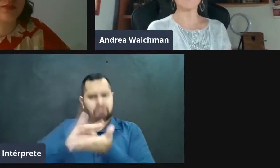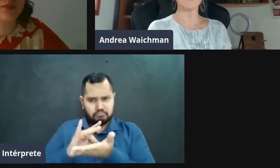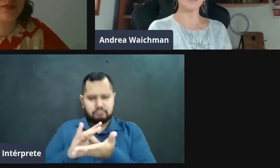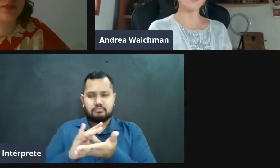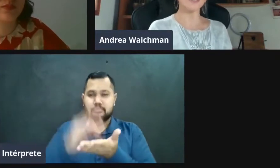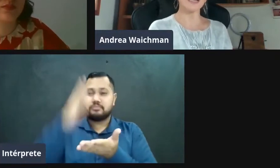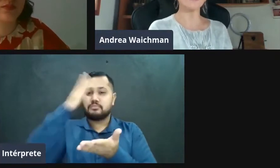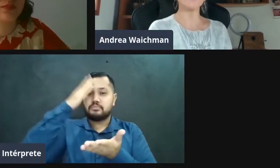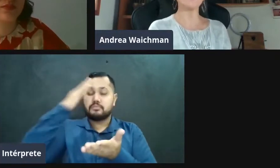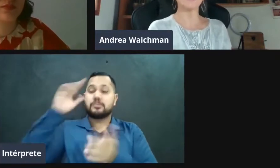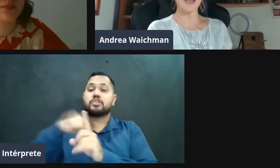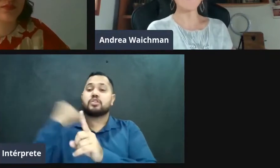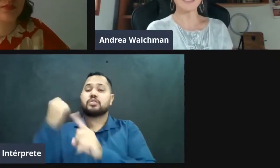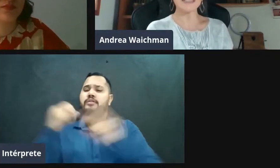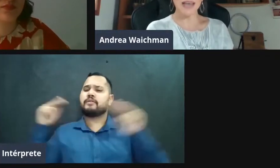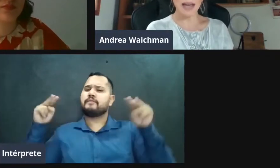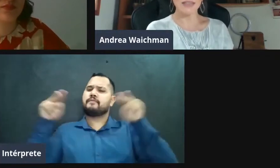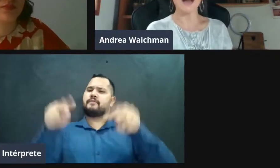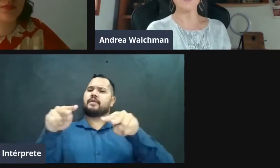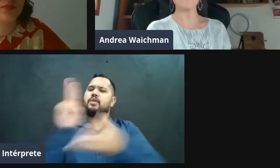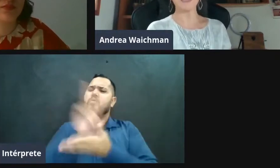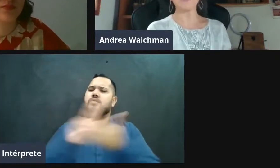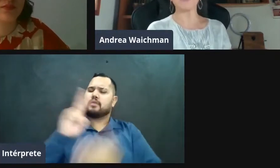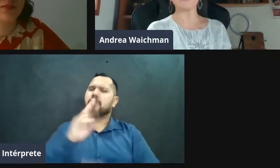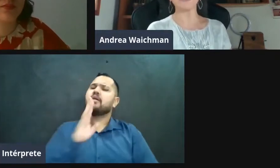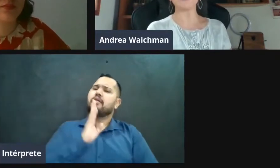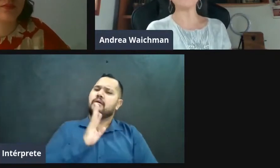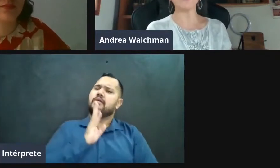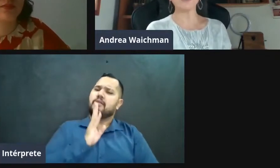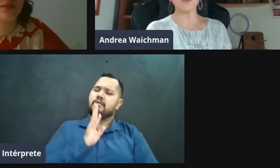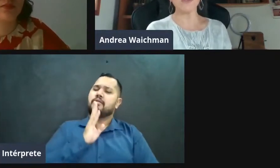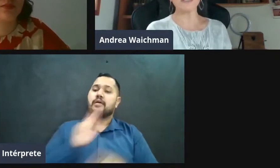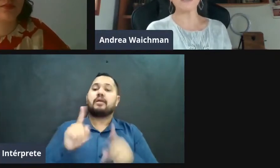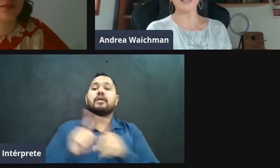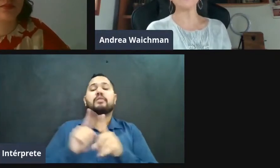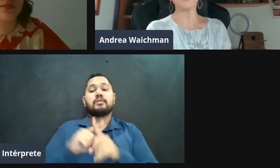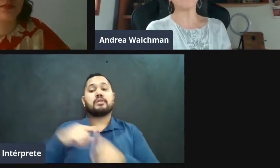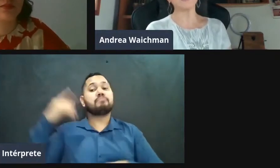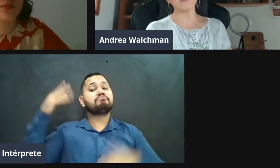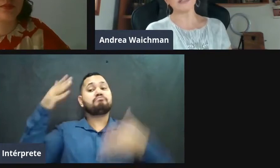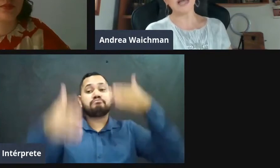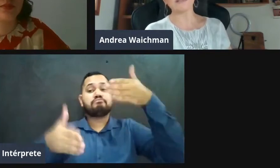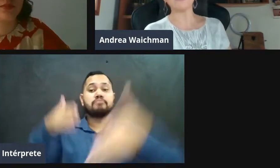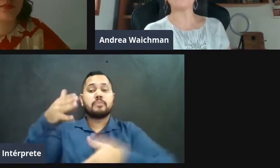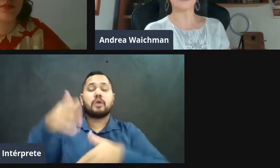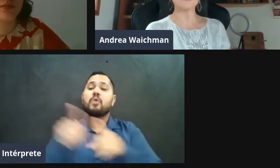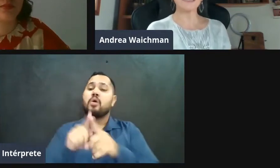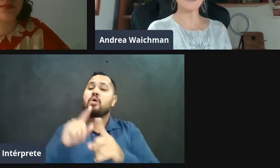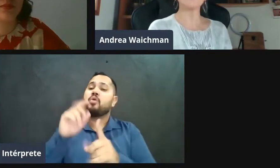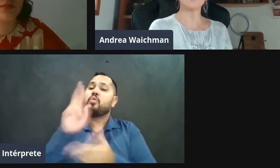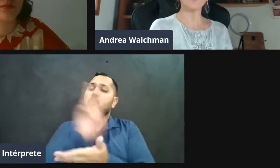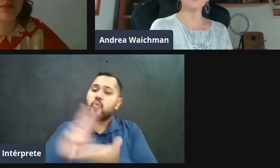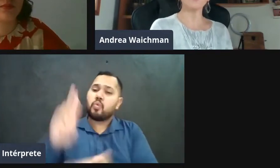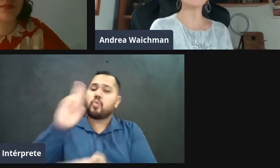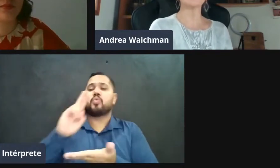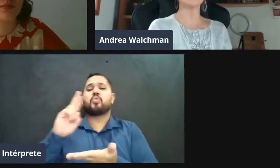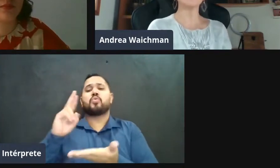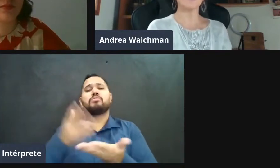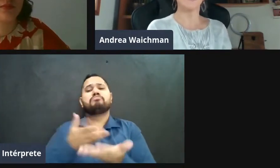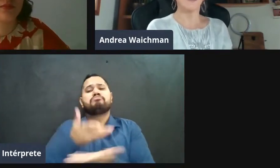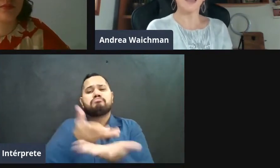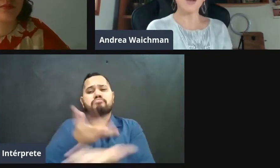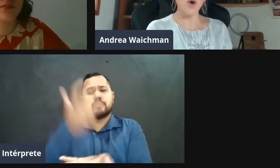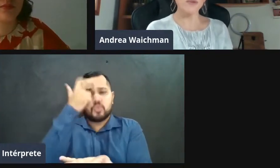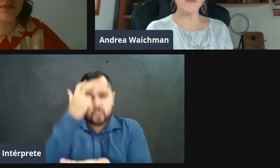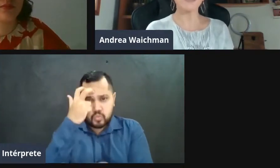faz, a sociedade se sinta abraçada pela universidade e veja na universidade possibilidades de ter lazer, de ter cultura, mas também